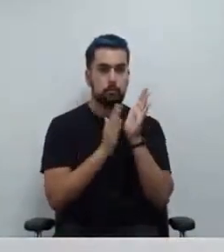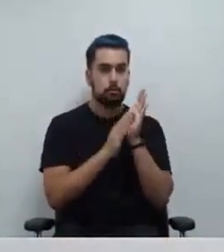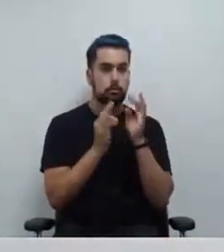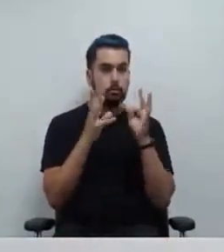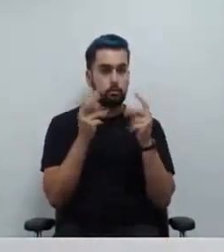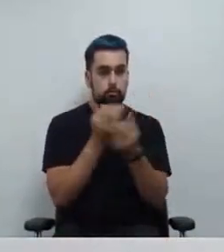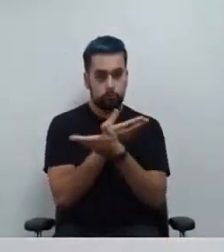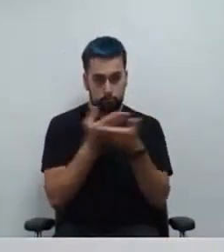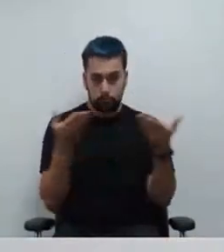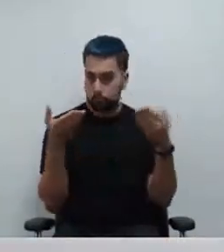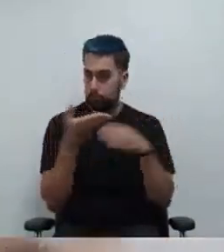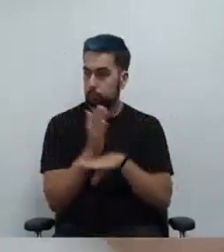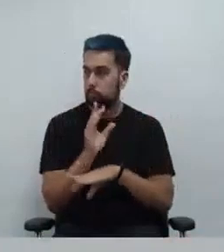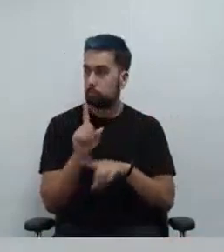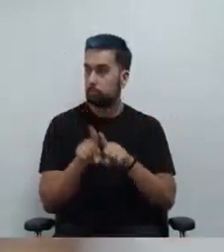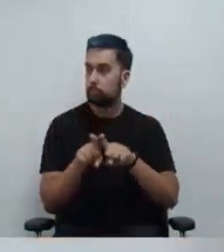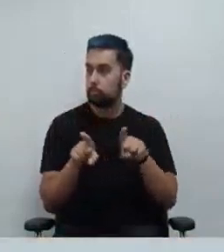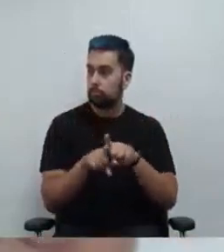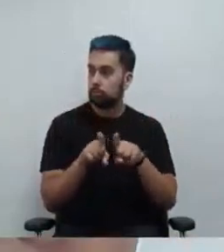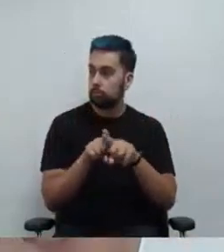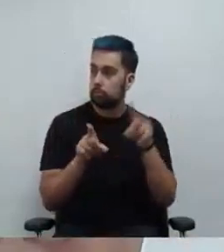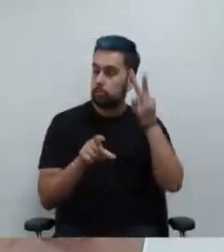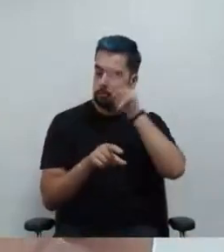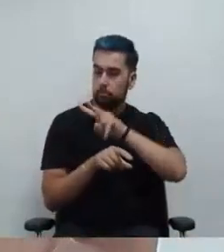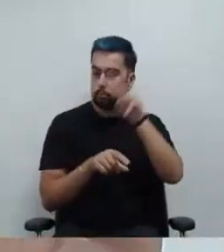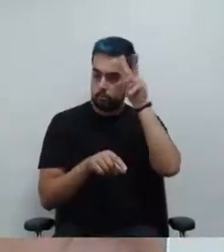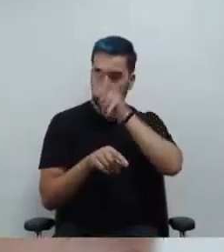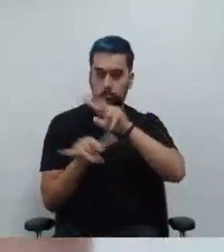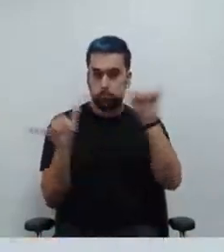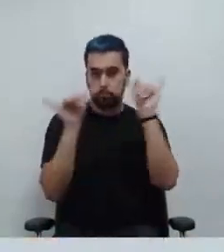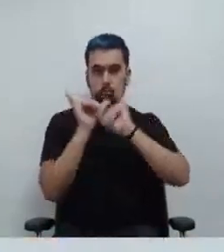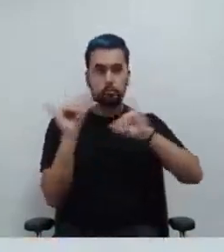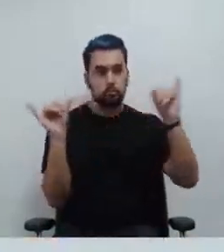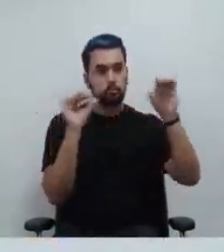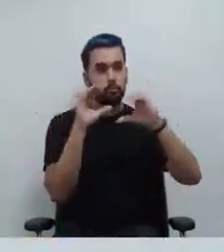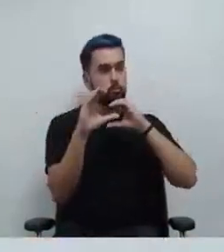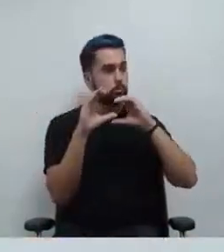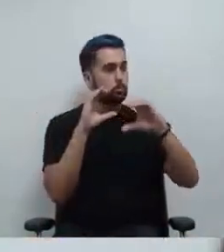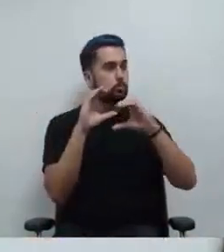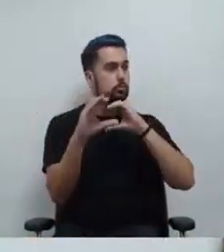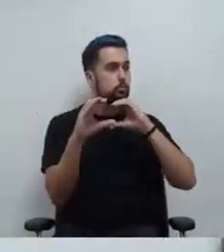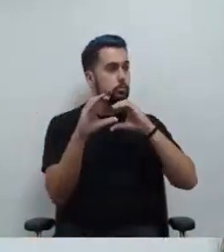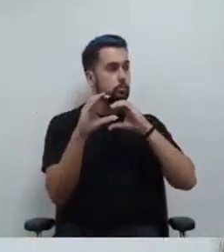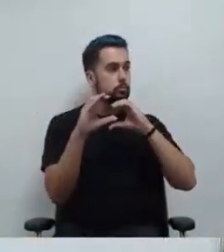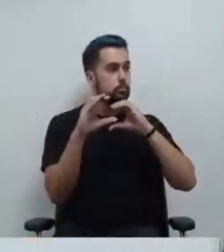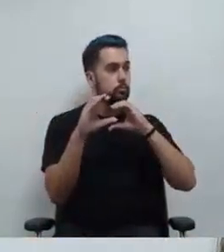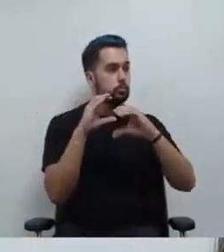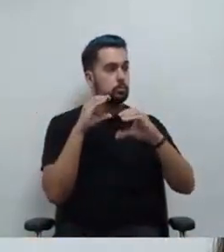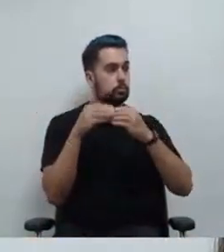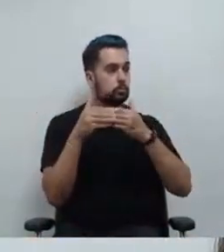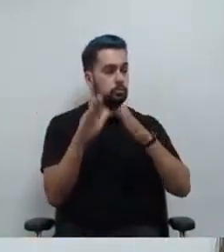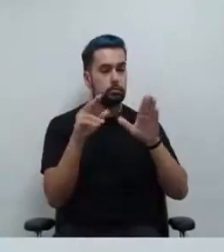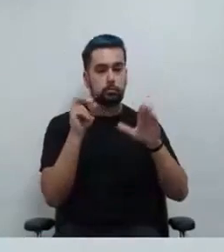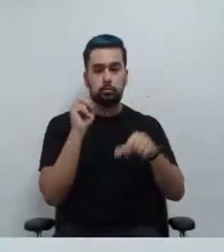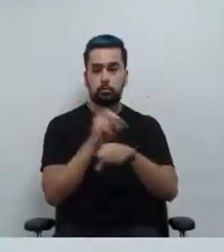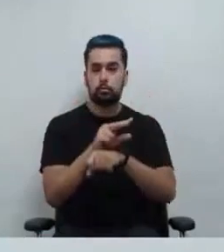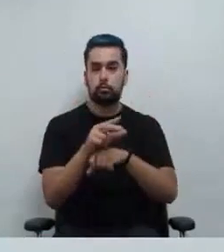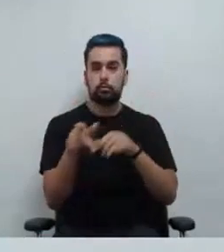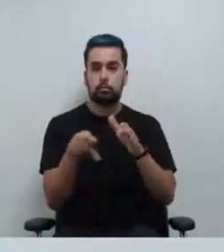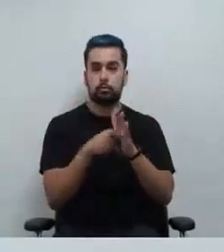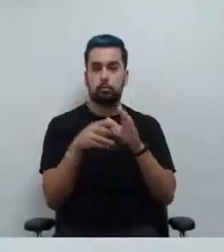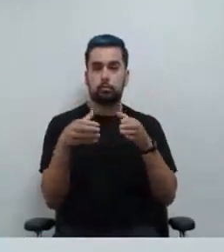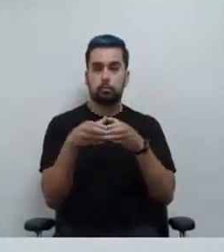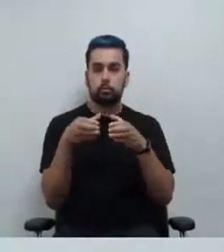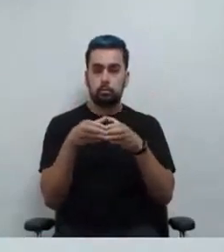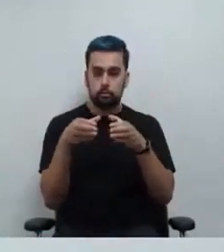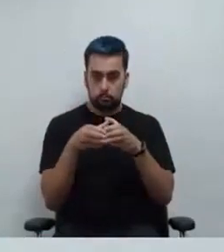aprovados e aprovadas, e relembrar, foi divulgado um comunicado para abertura de vagas na comissão de acompanhamento do estágio. A